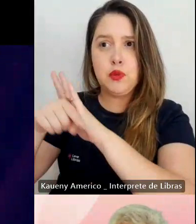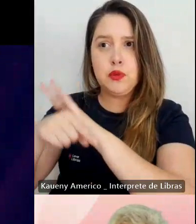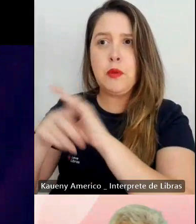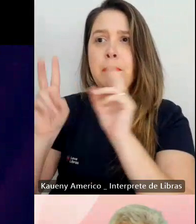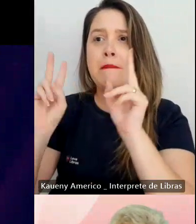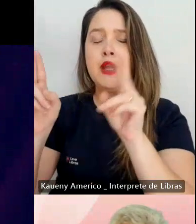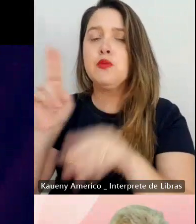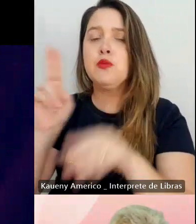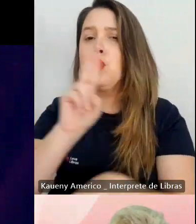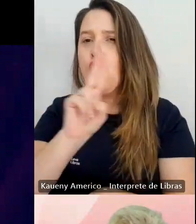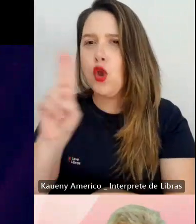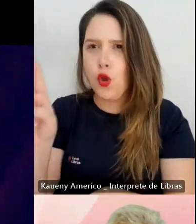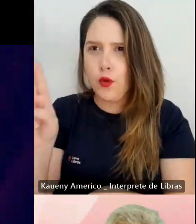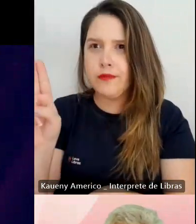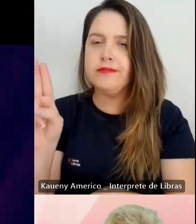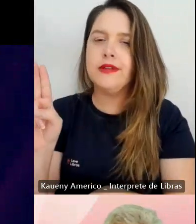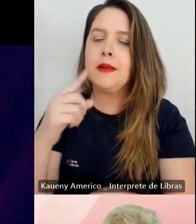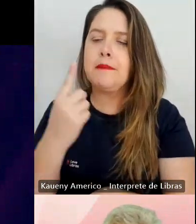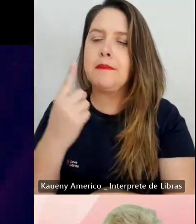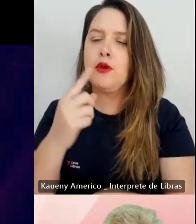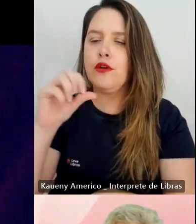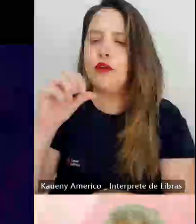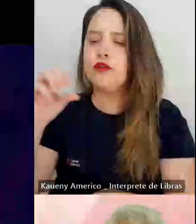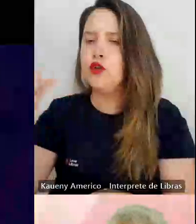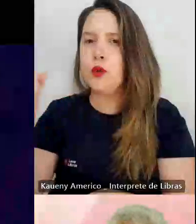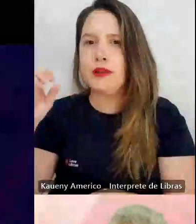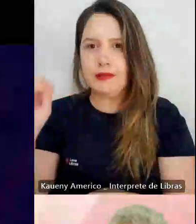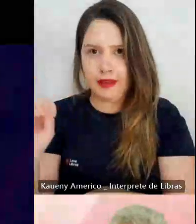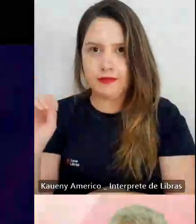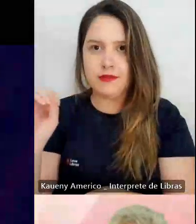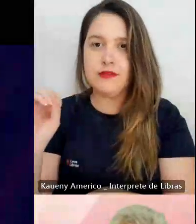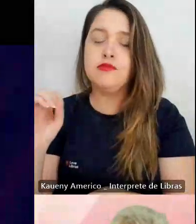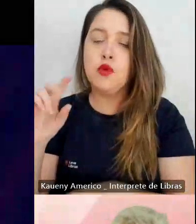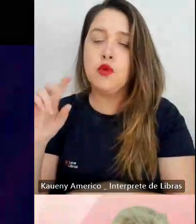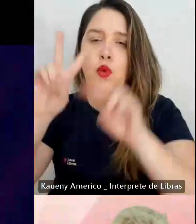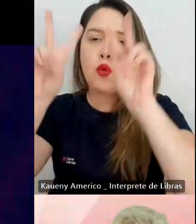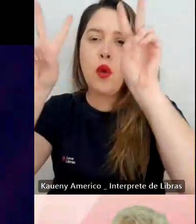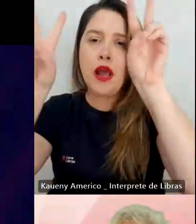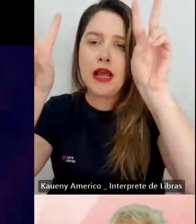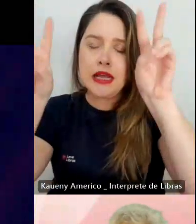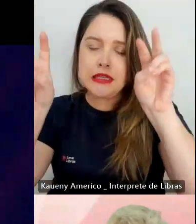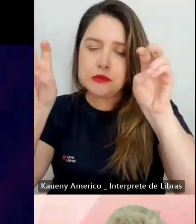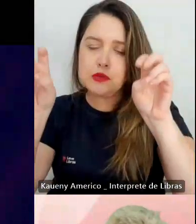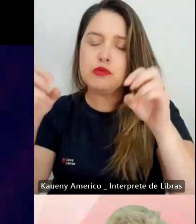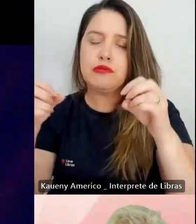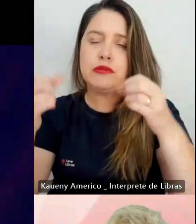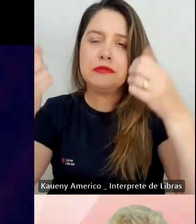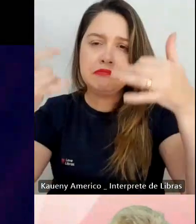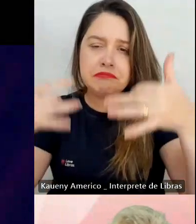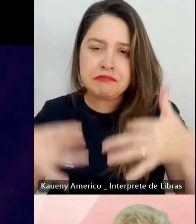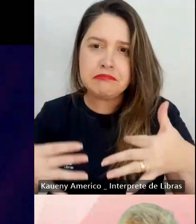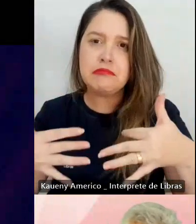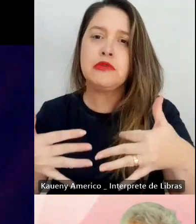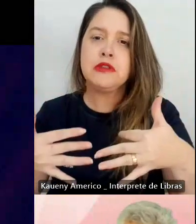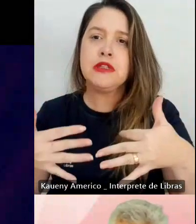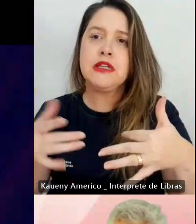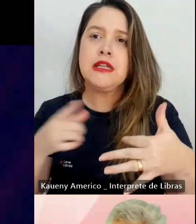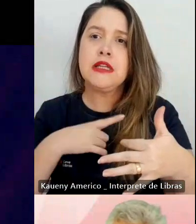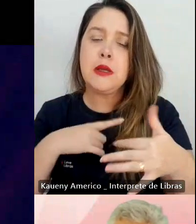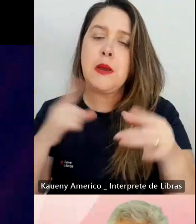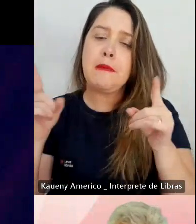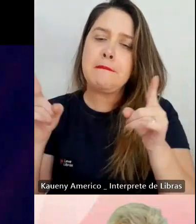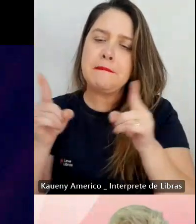em 1980, para que o assunto fosse replicado, explicado e que menos pessoas